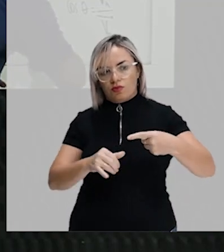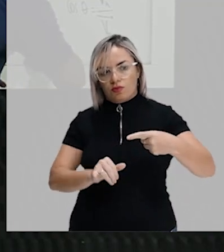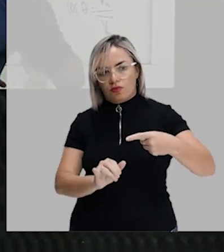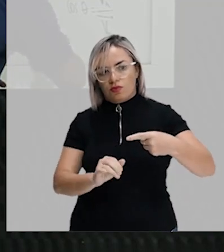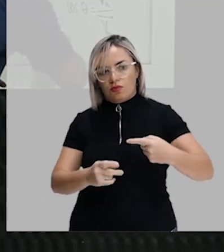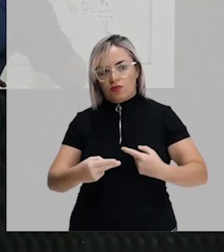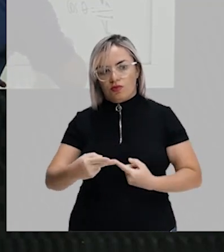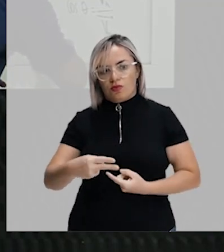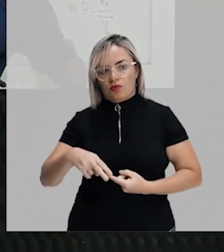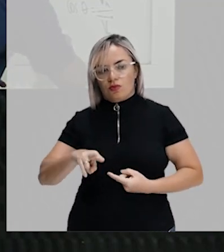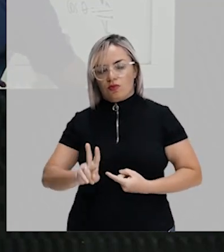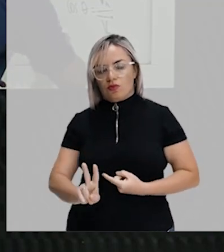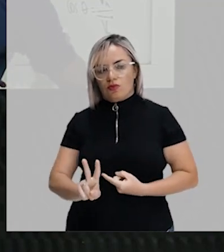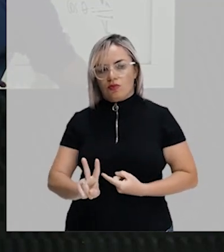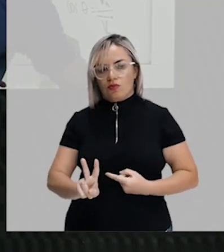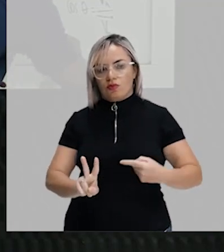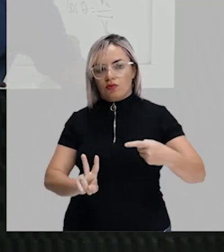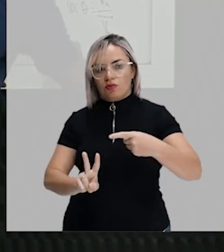é VO